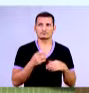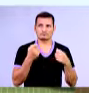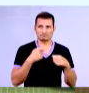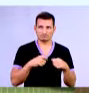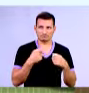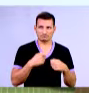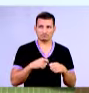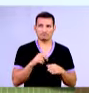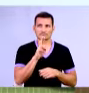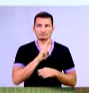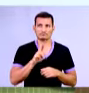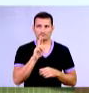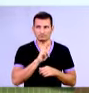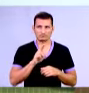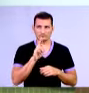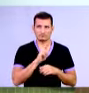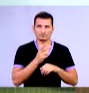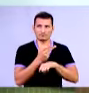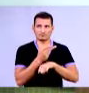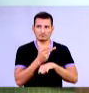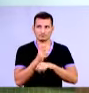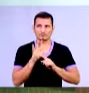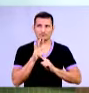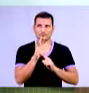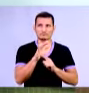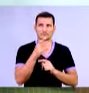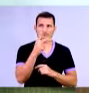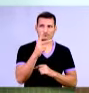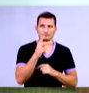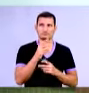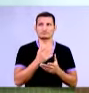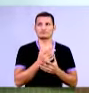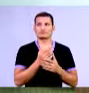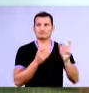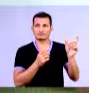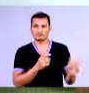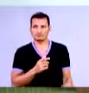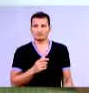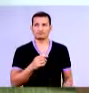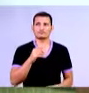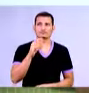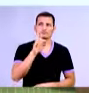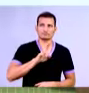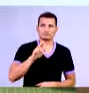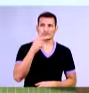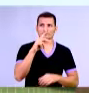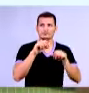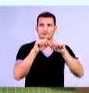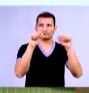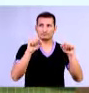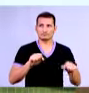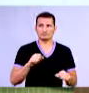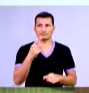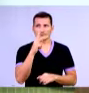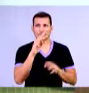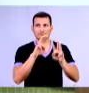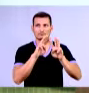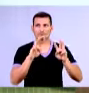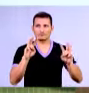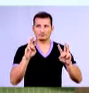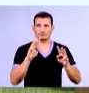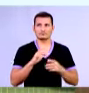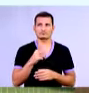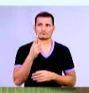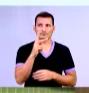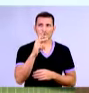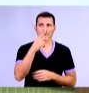usar esse recurso para apresentar as informações para o seu público, para o seu cliente, para o usuário dos seus sistemas, dos seus sites, né? Das